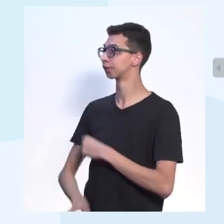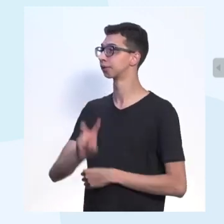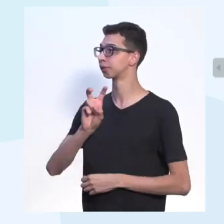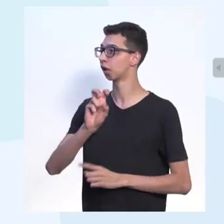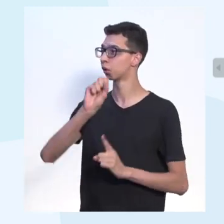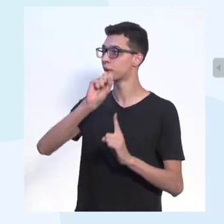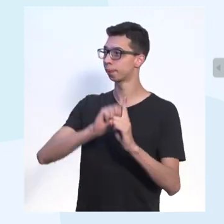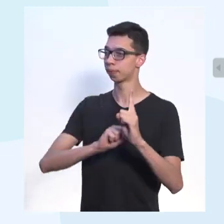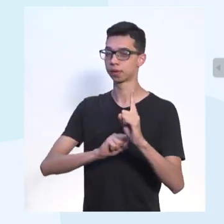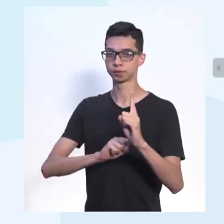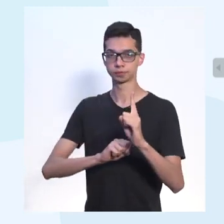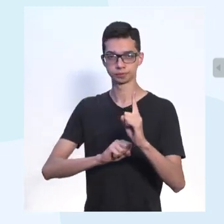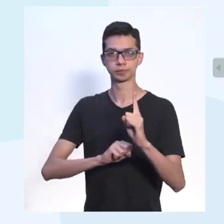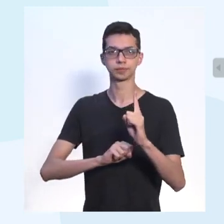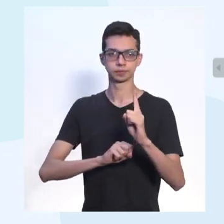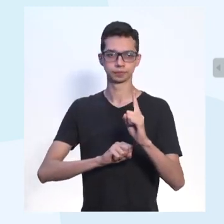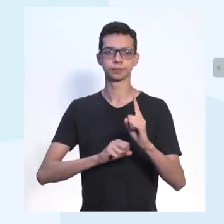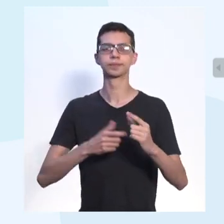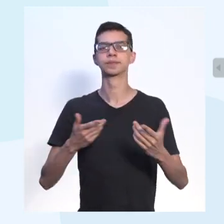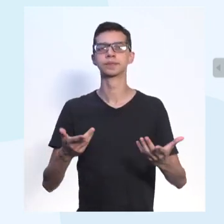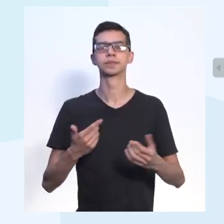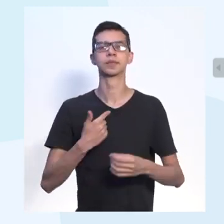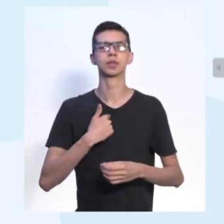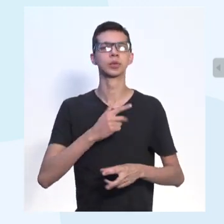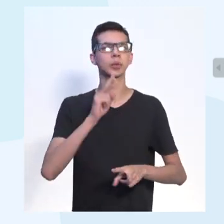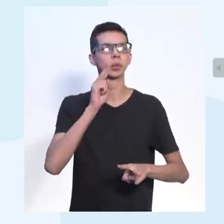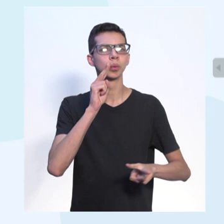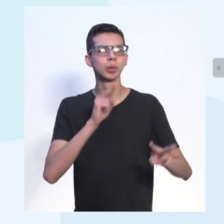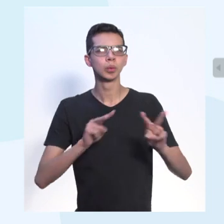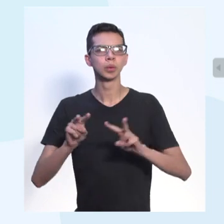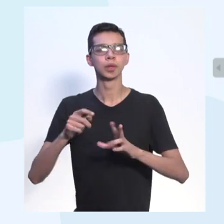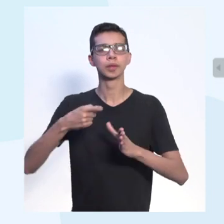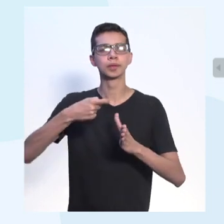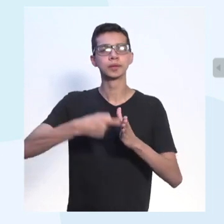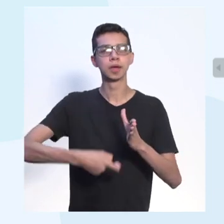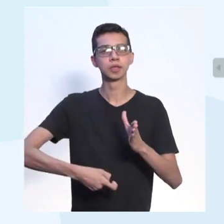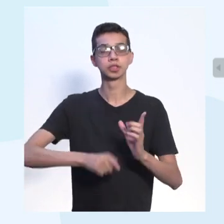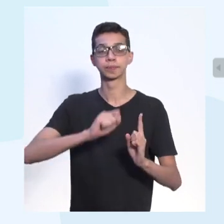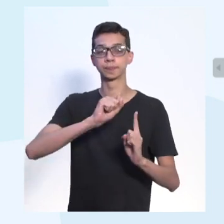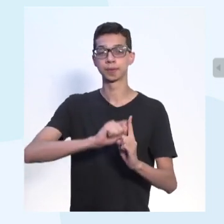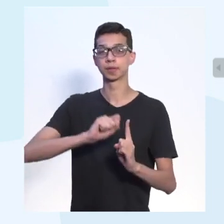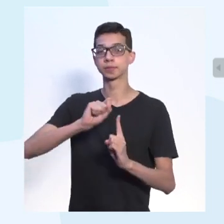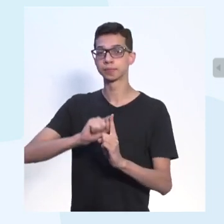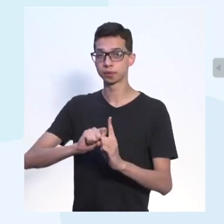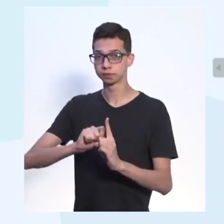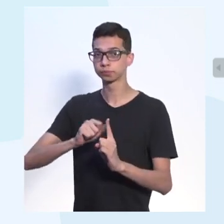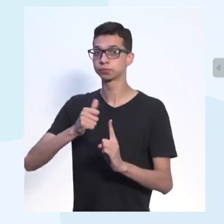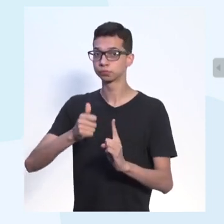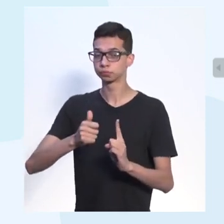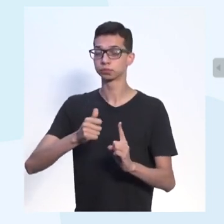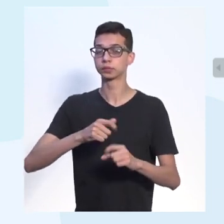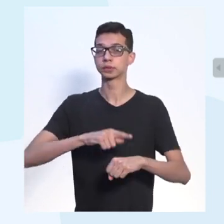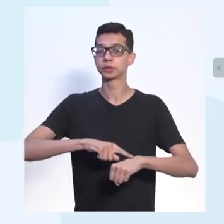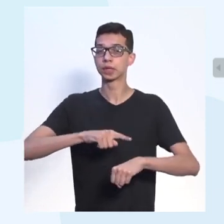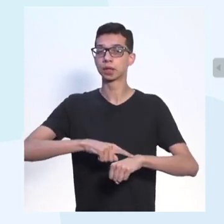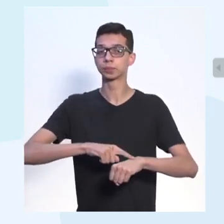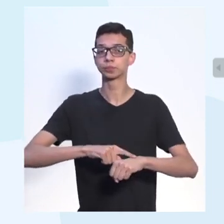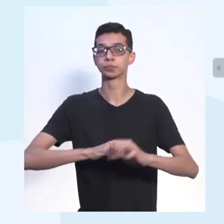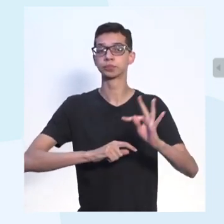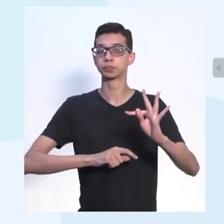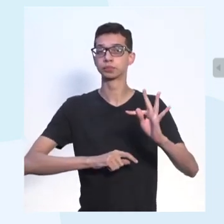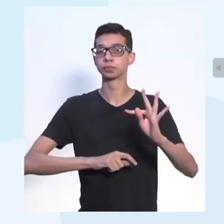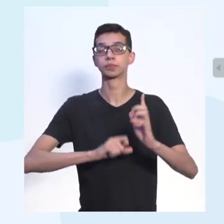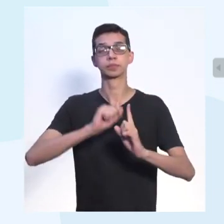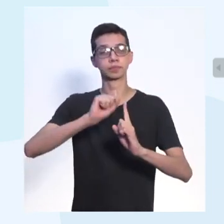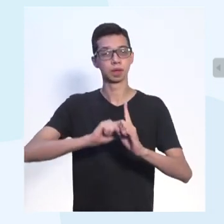5 meses. E aí eu vou olhar, a taxa está ao mês, o tempo também está ao mês. E